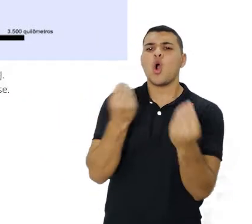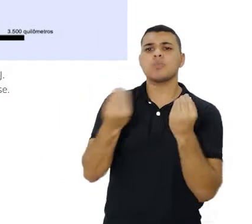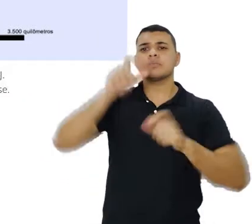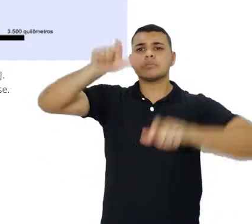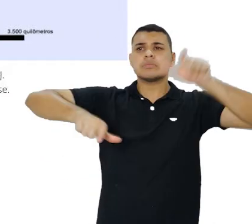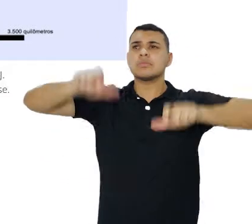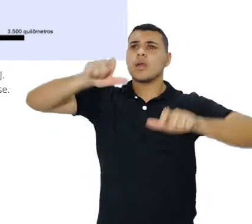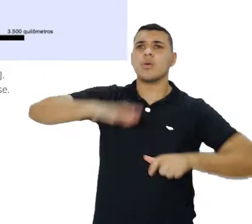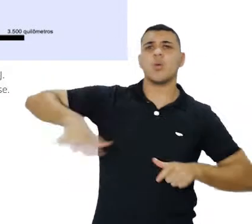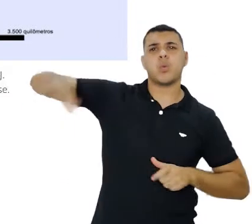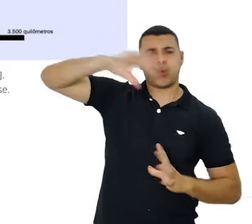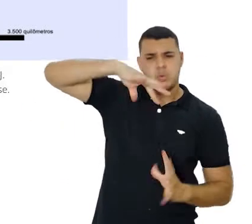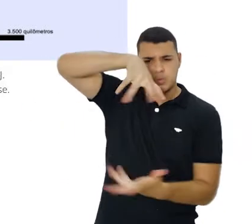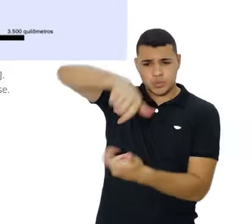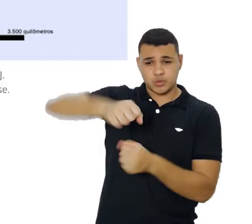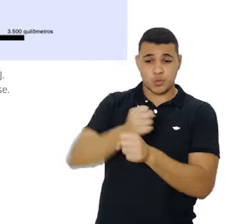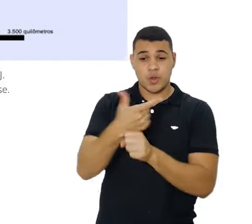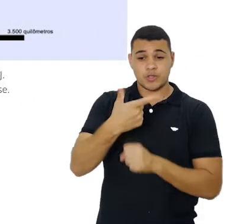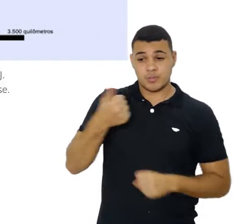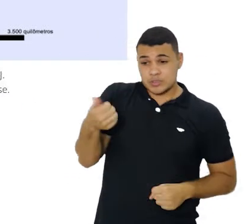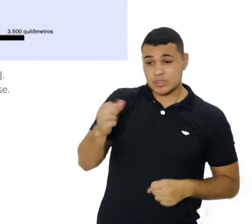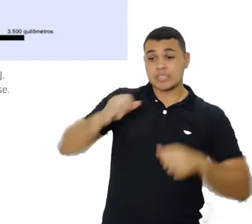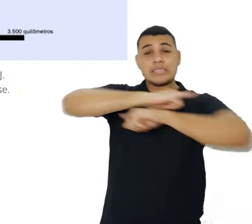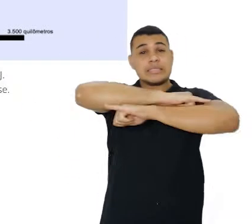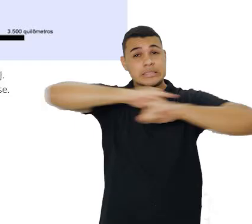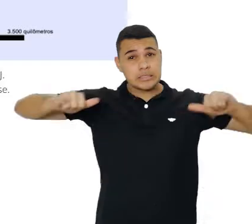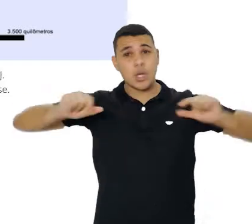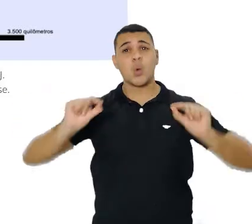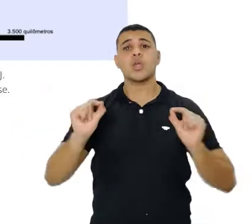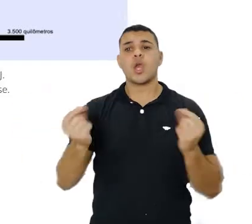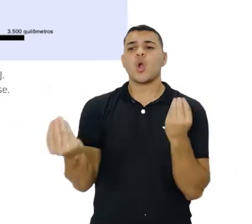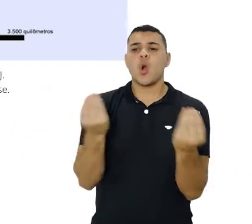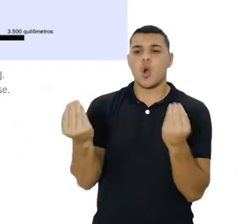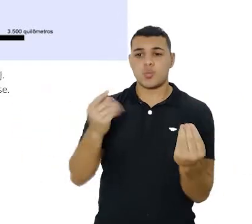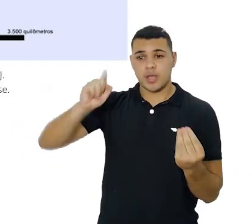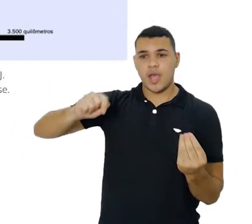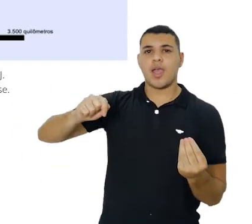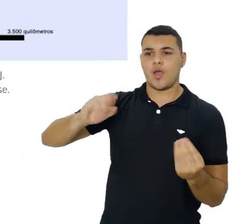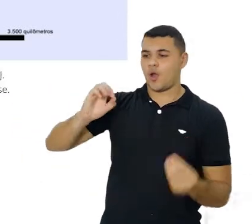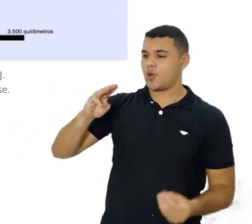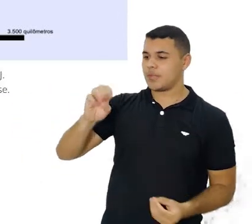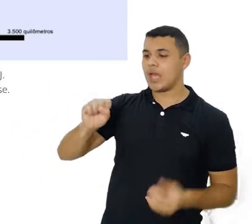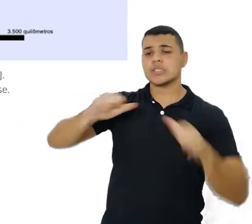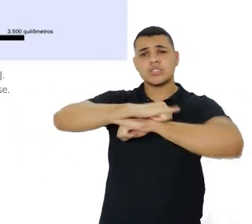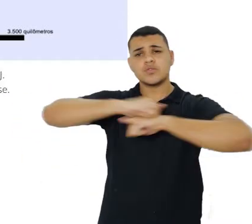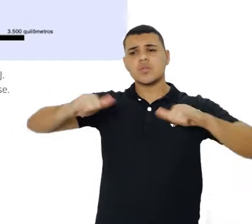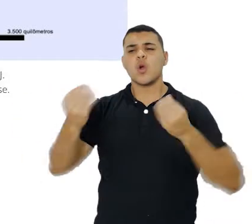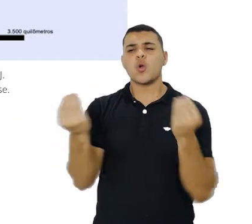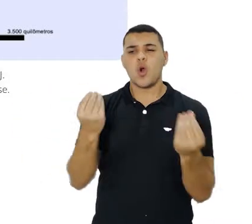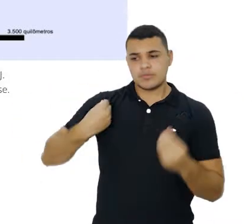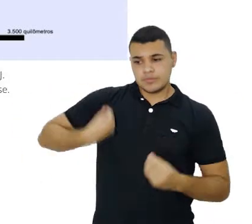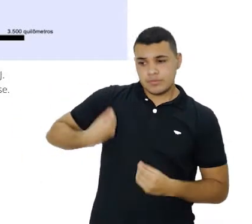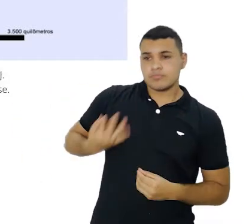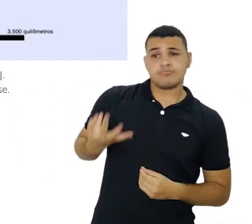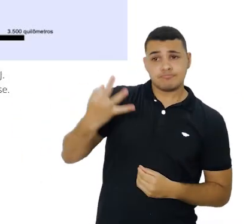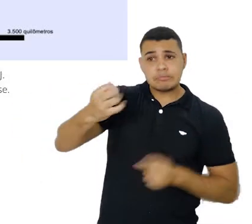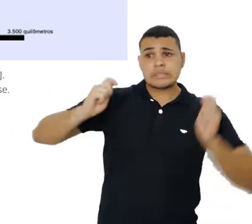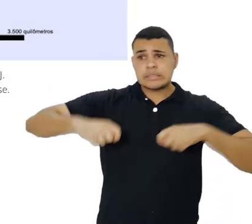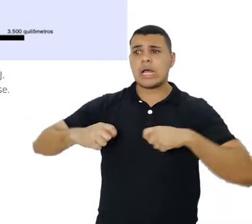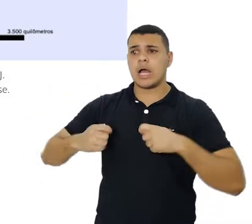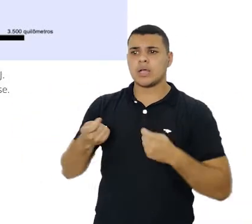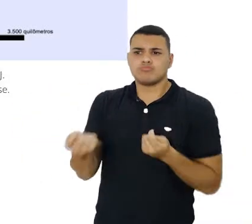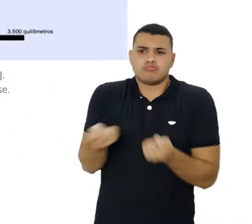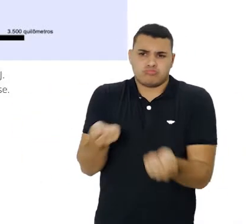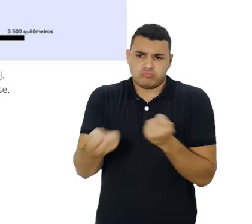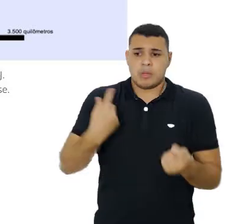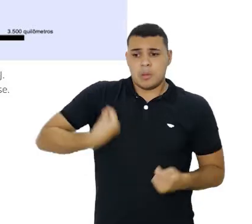no mundo, né, para o ano de 2016, estimativas da Organização Mundial da Saúde, e que